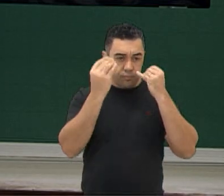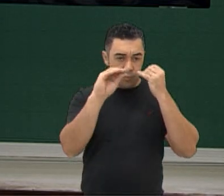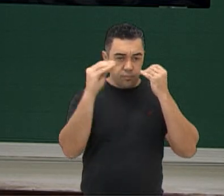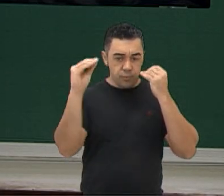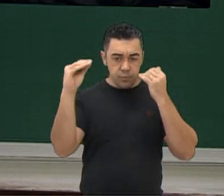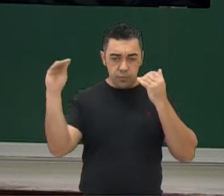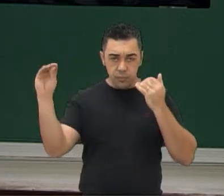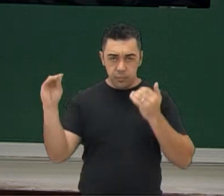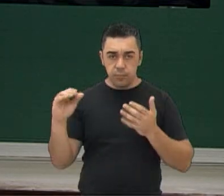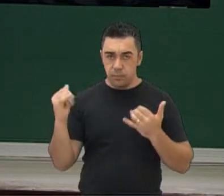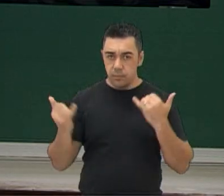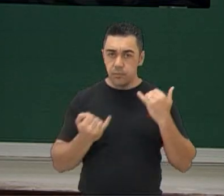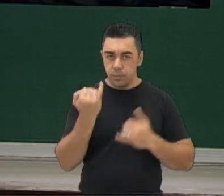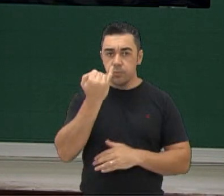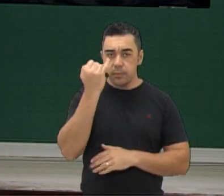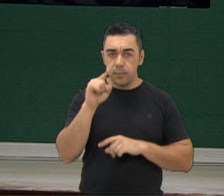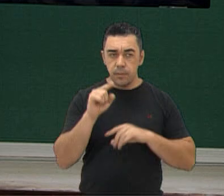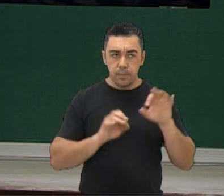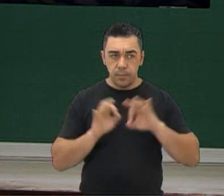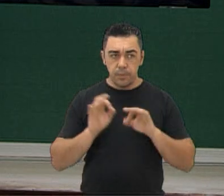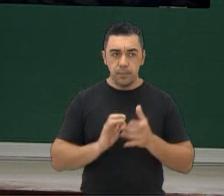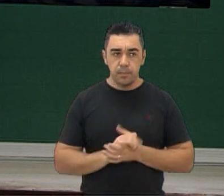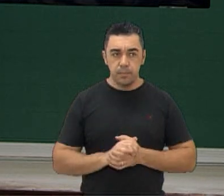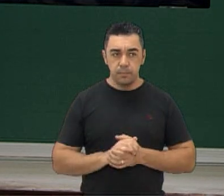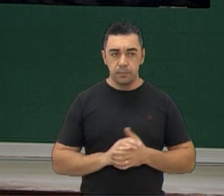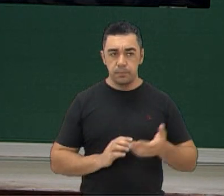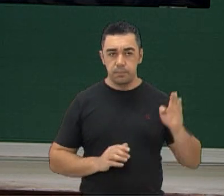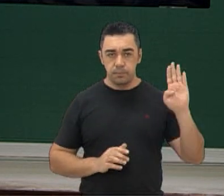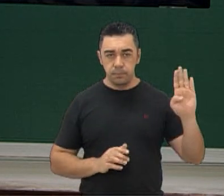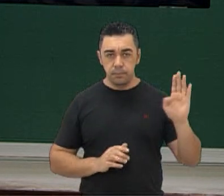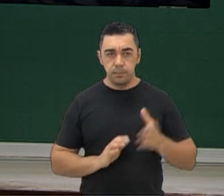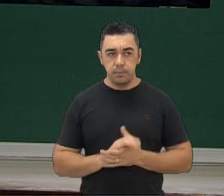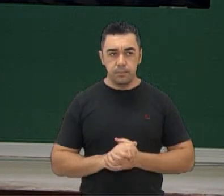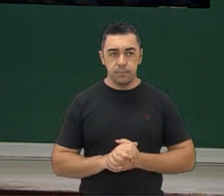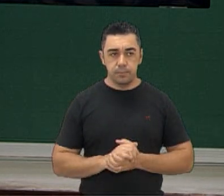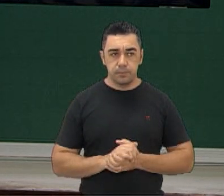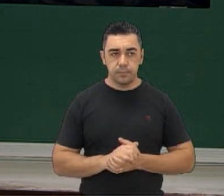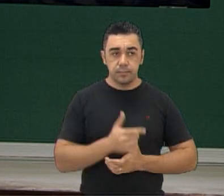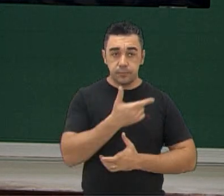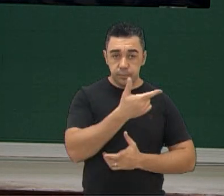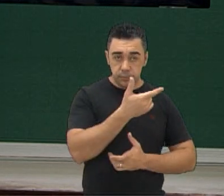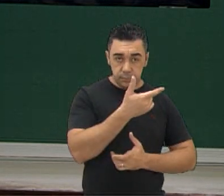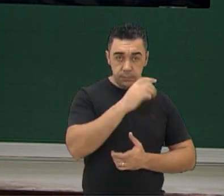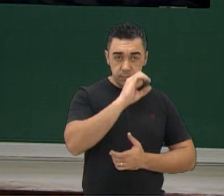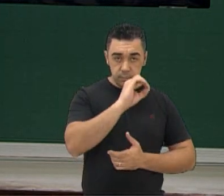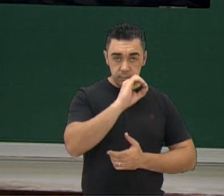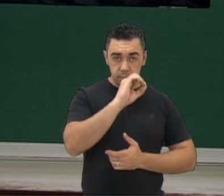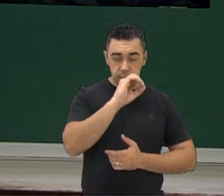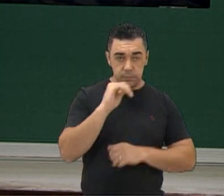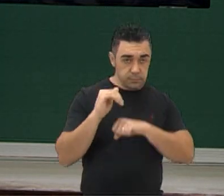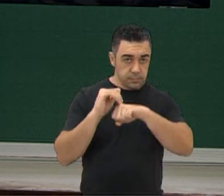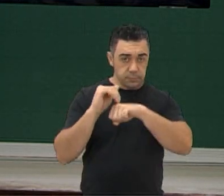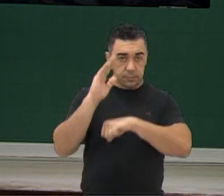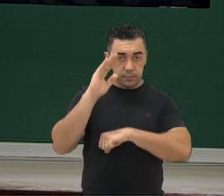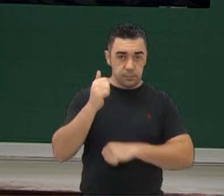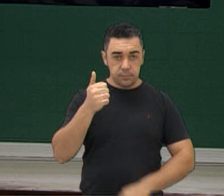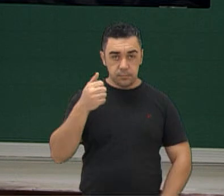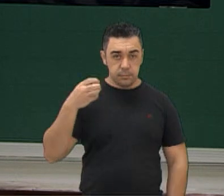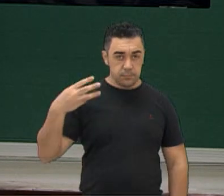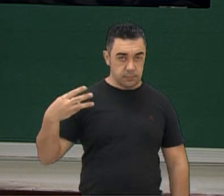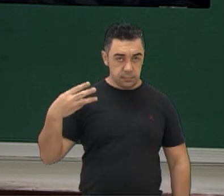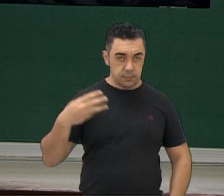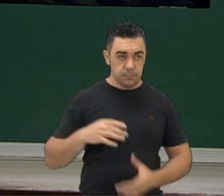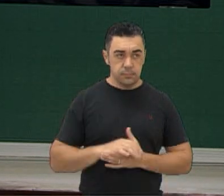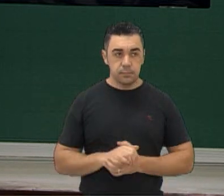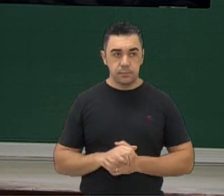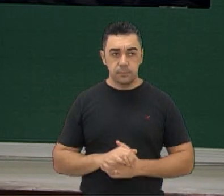informações importantes para você poder elaborar a expressão. A letra B, 20 é maior que 13. E